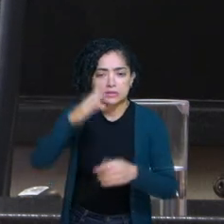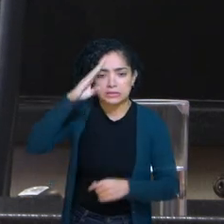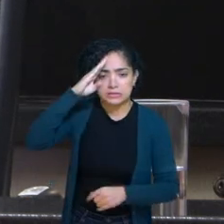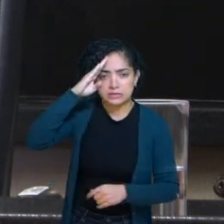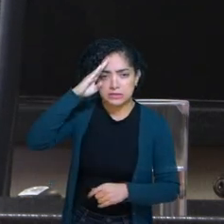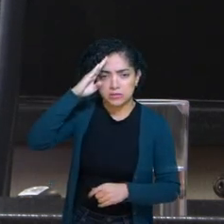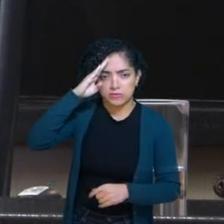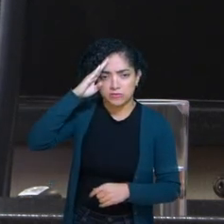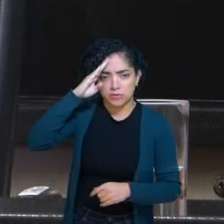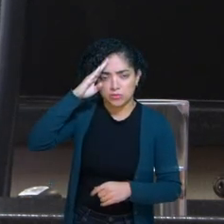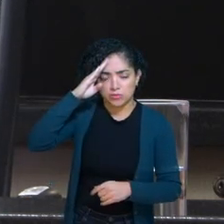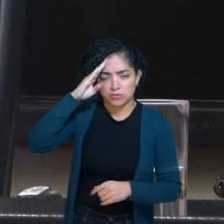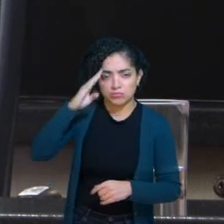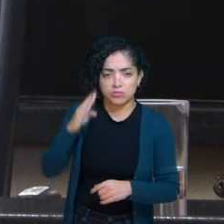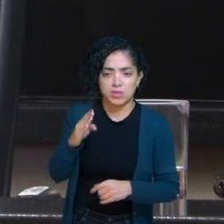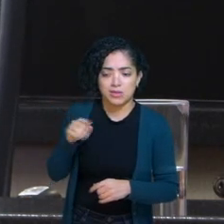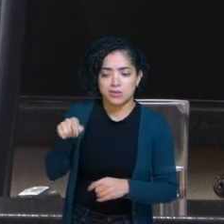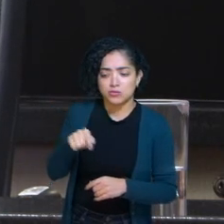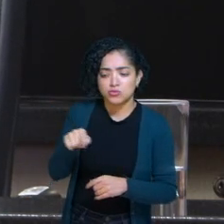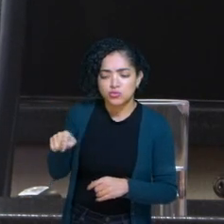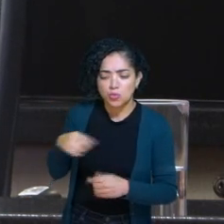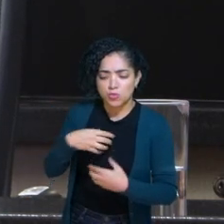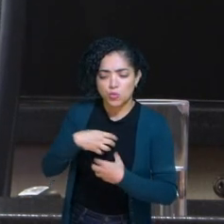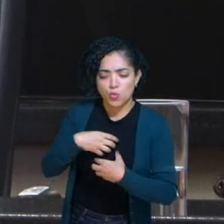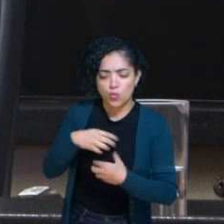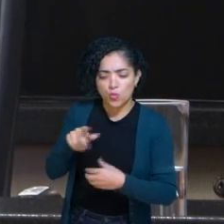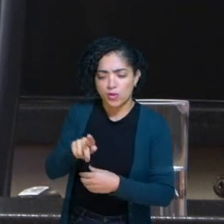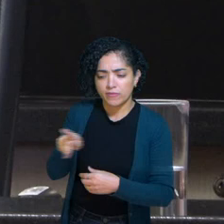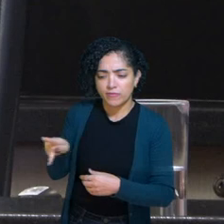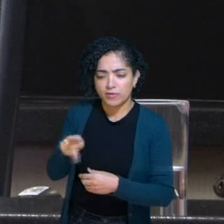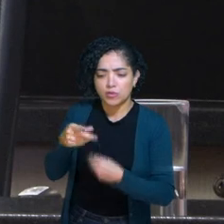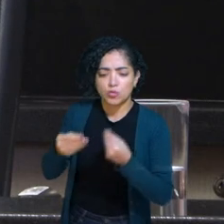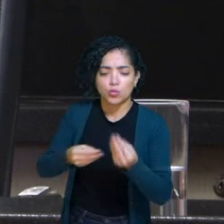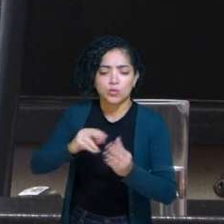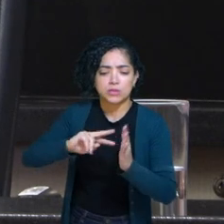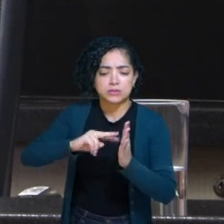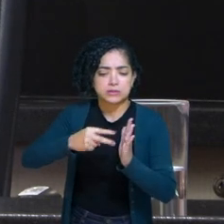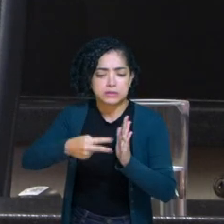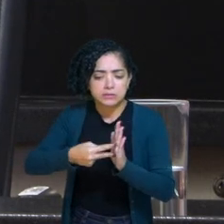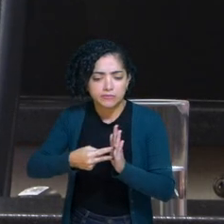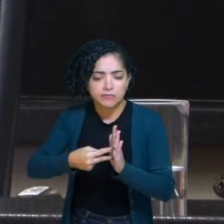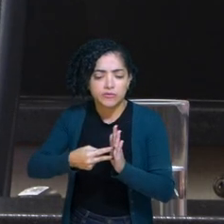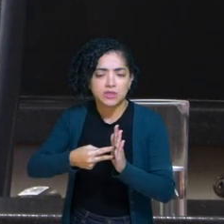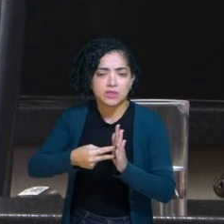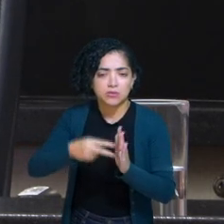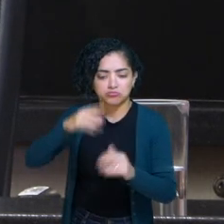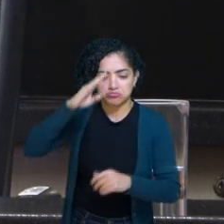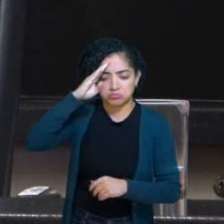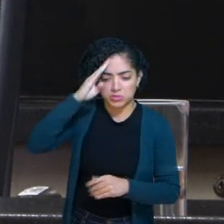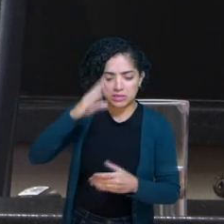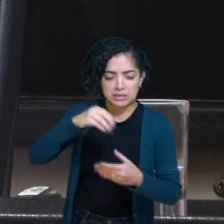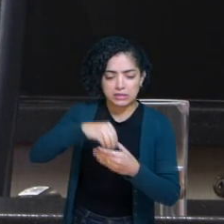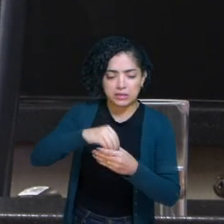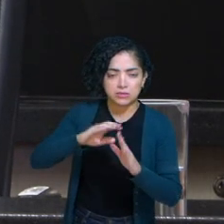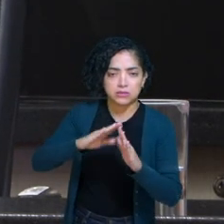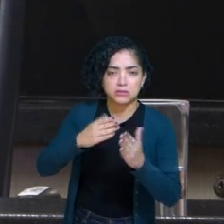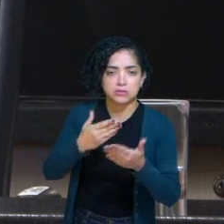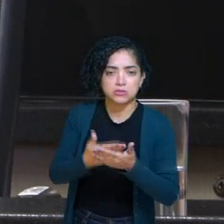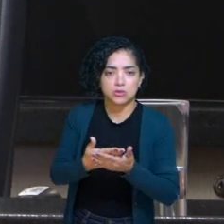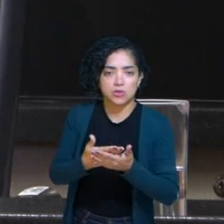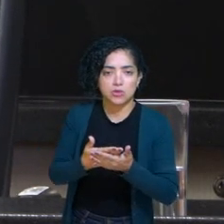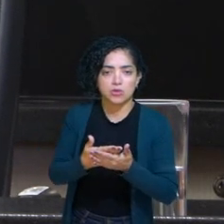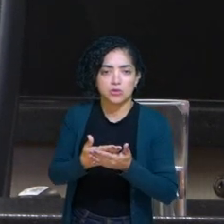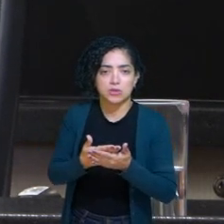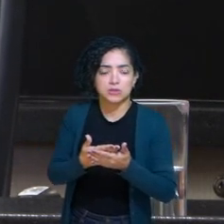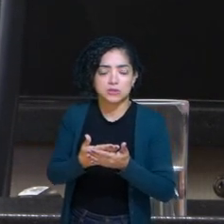o professor O que significa trazer para dentro da escola os militares e a e